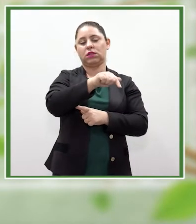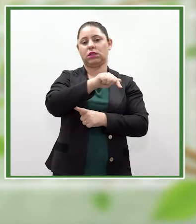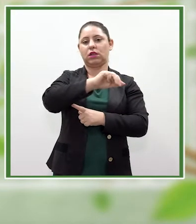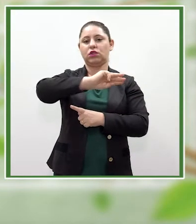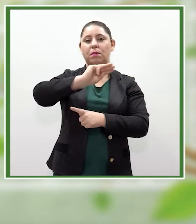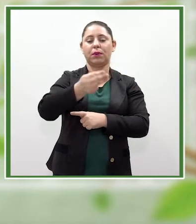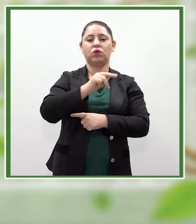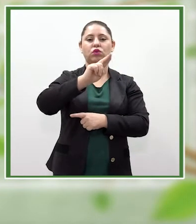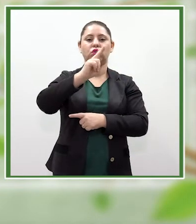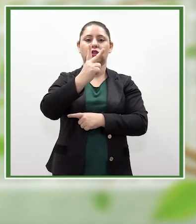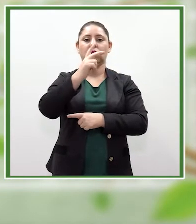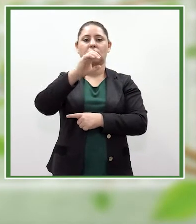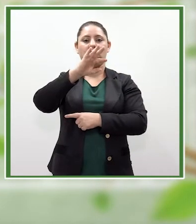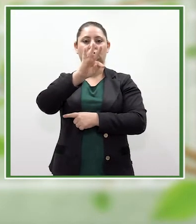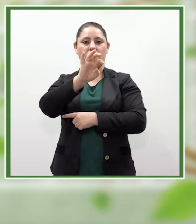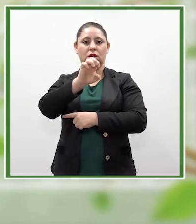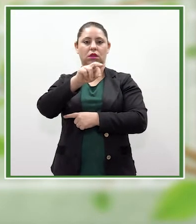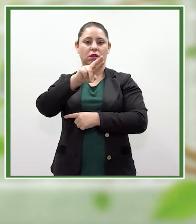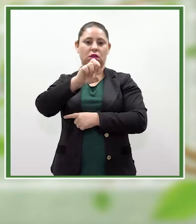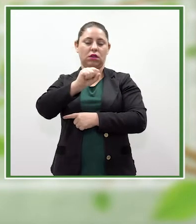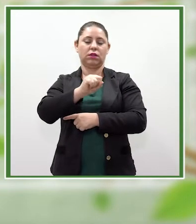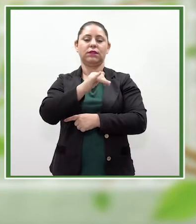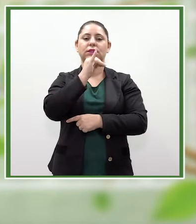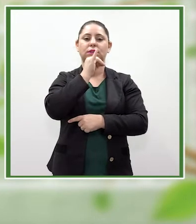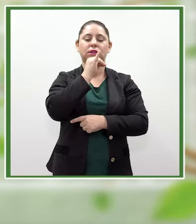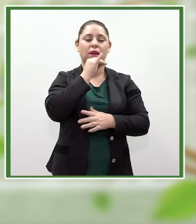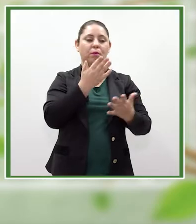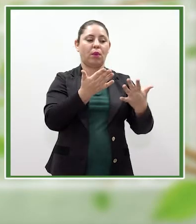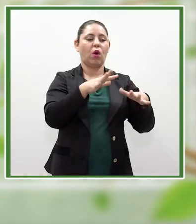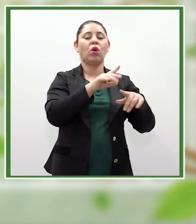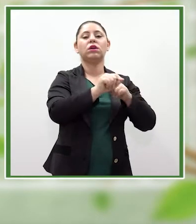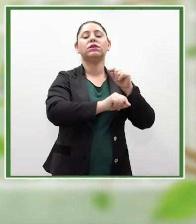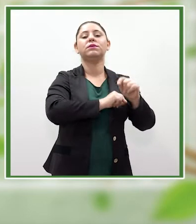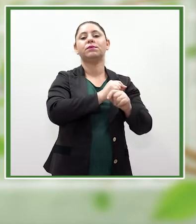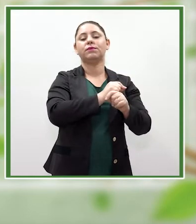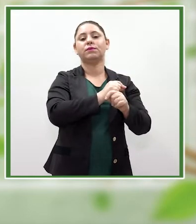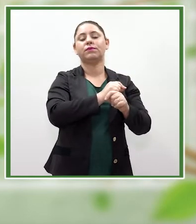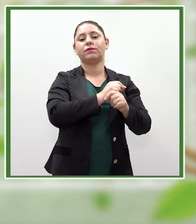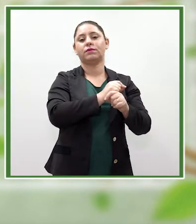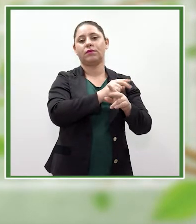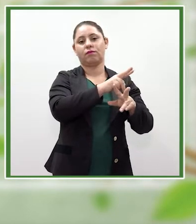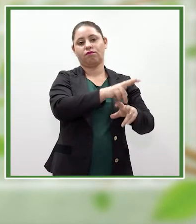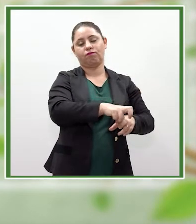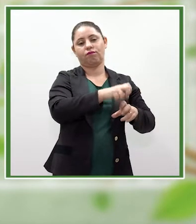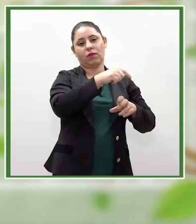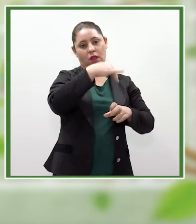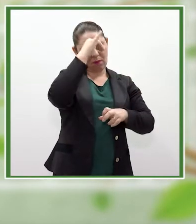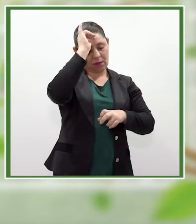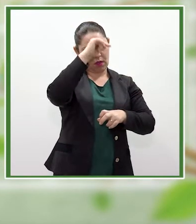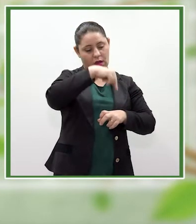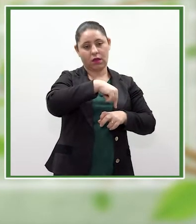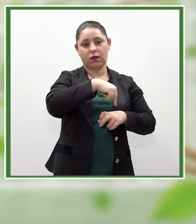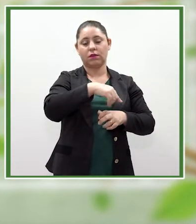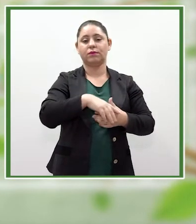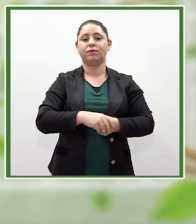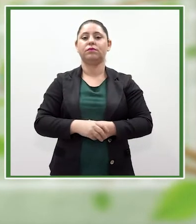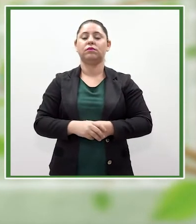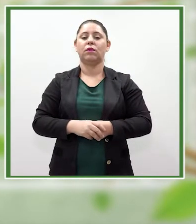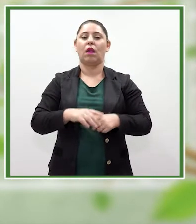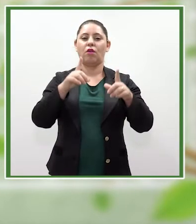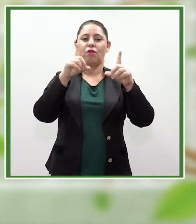pastagem típica, característica do mês de agosto, né? Bem seca, bem no